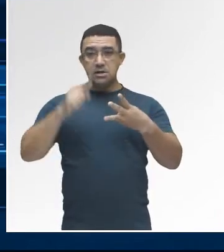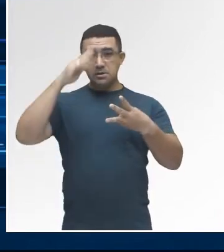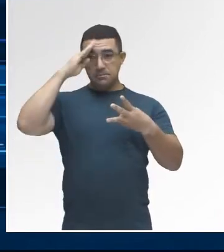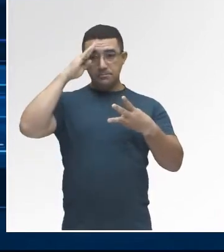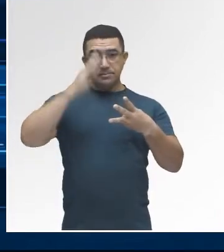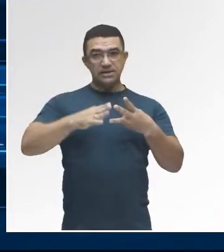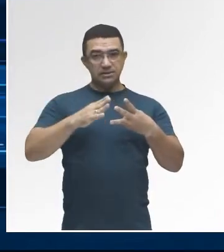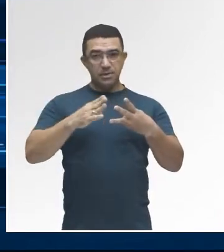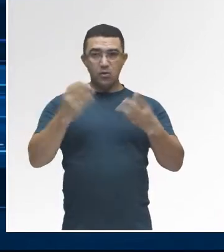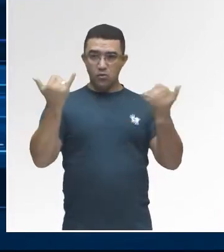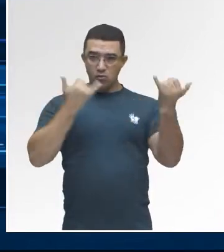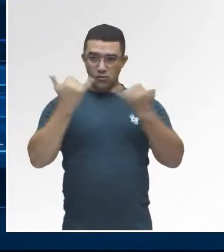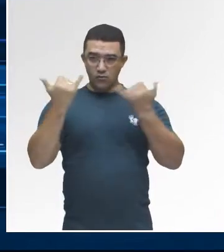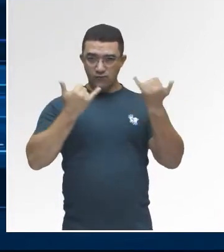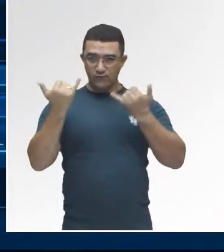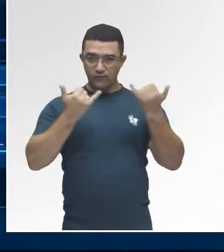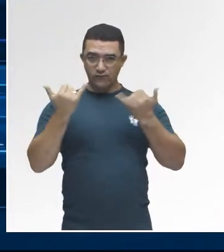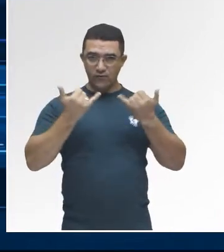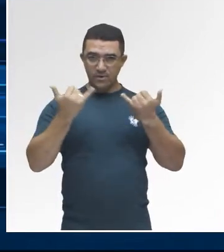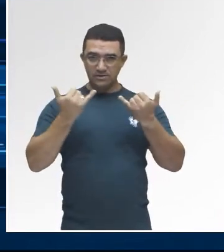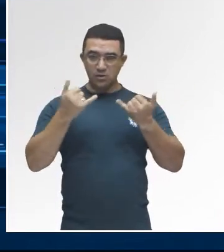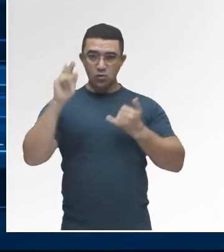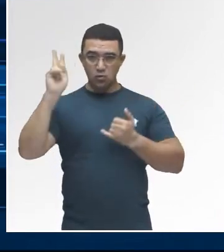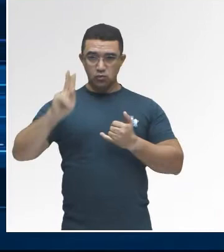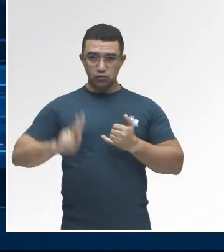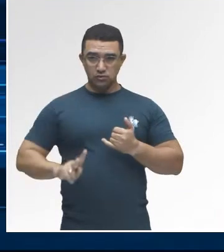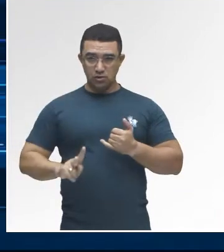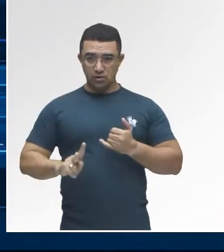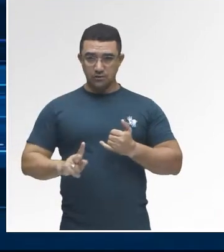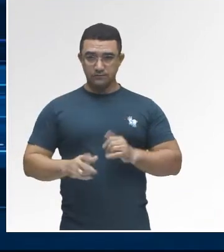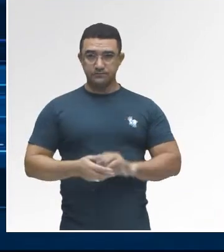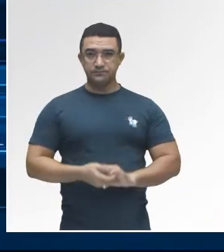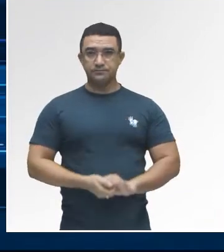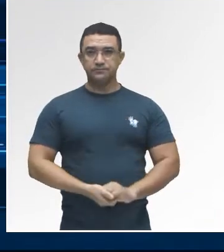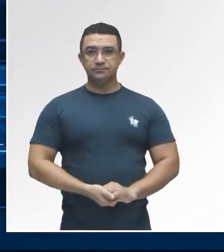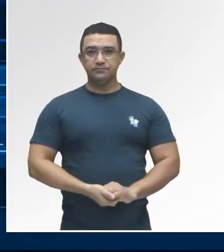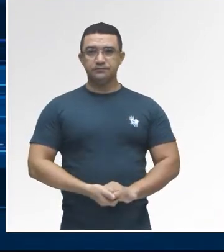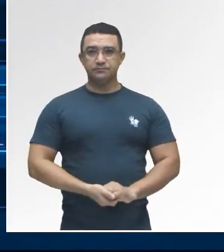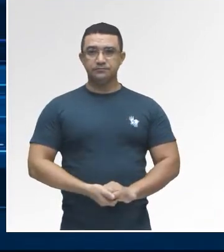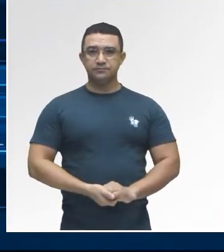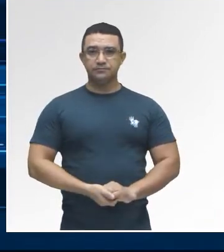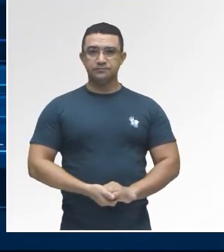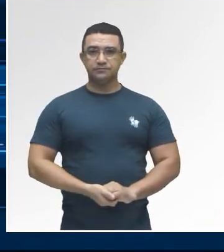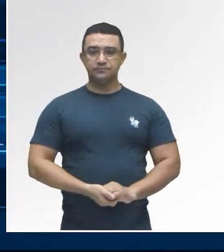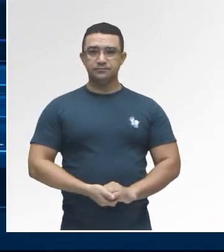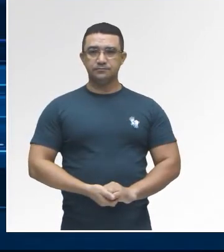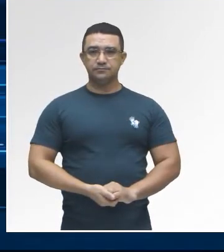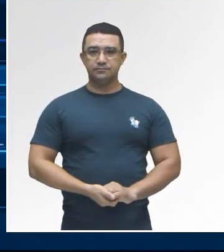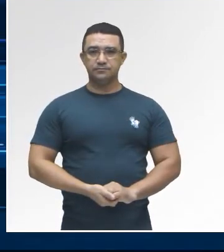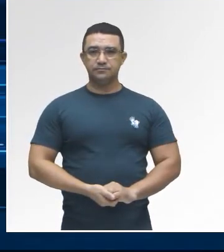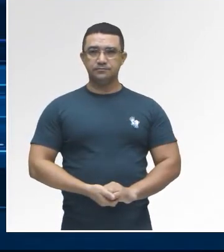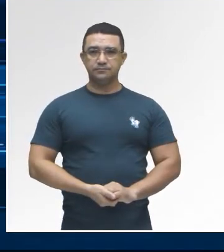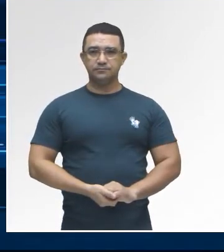principais informações dessa história que a gente acompanhou agora. Vocês vão entender o que estava acontecendo então. Let's go!